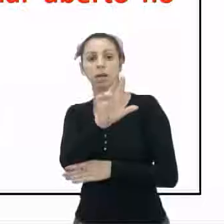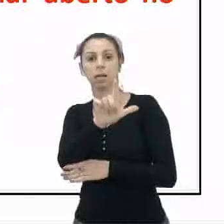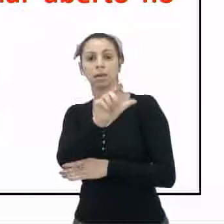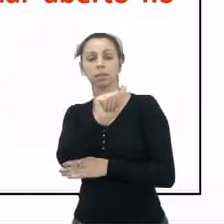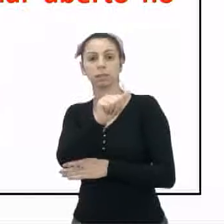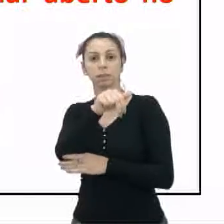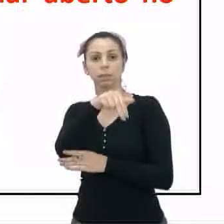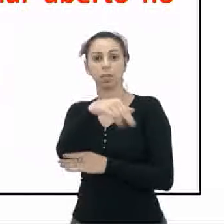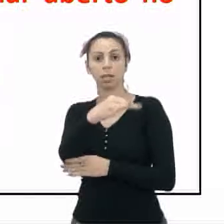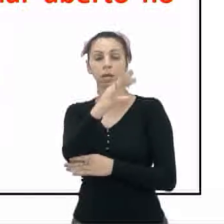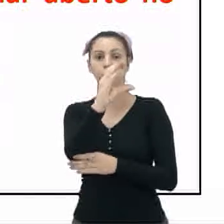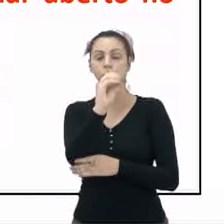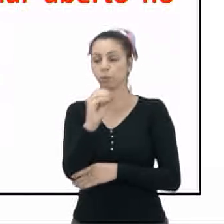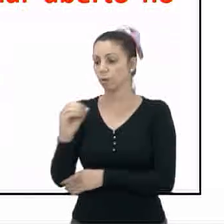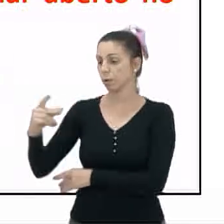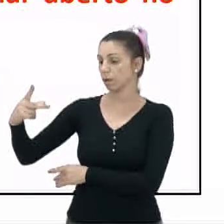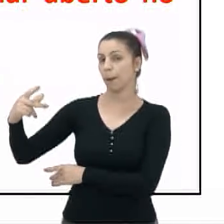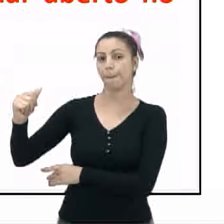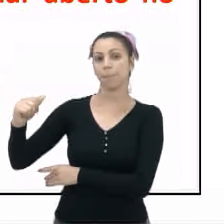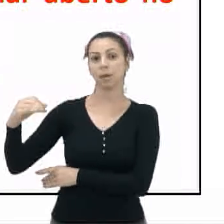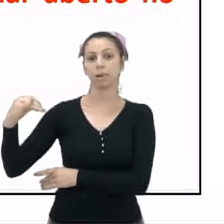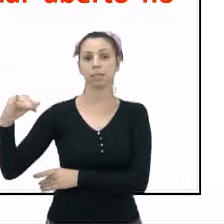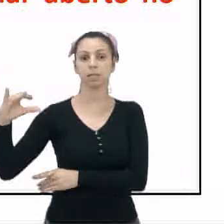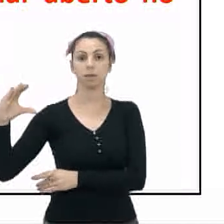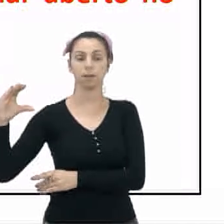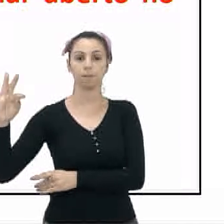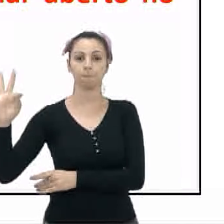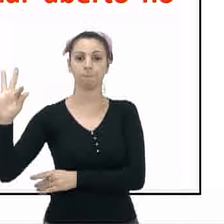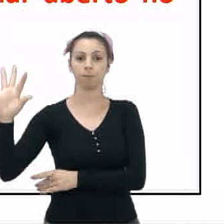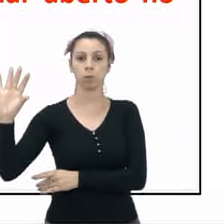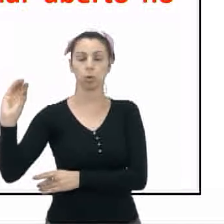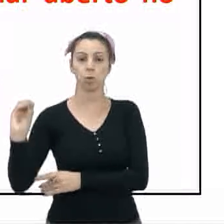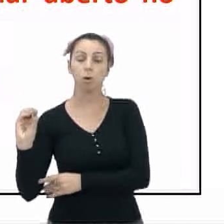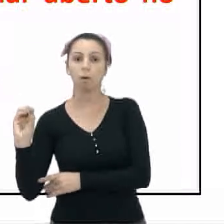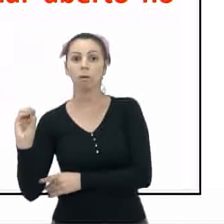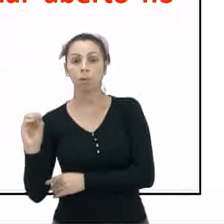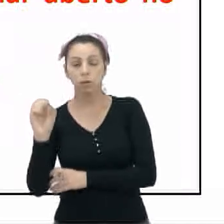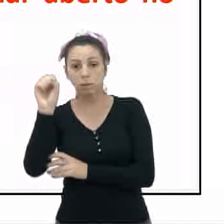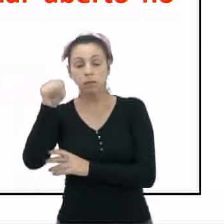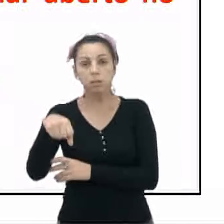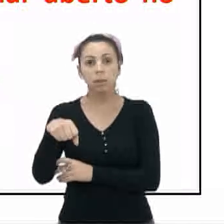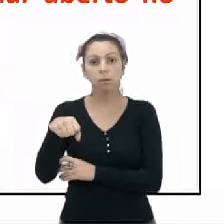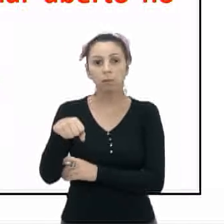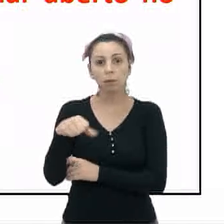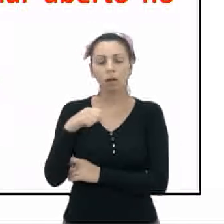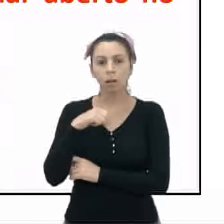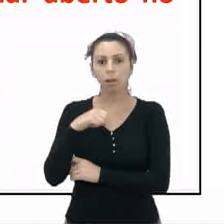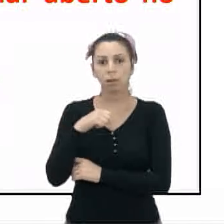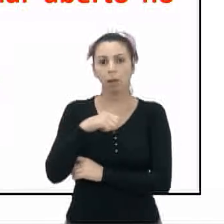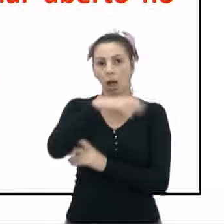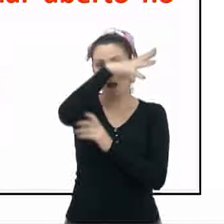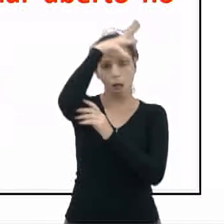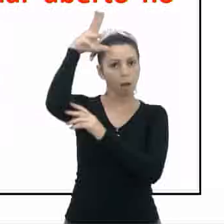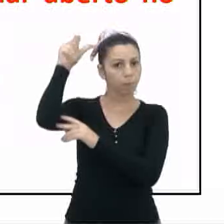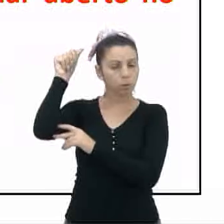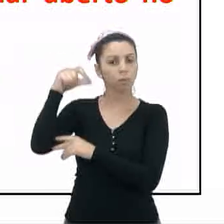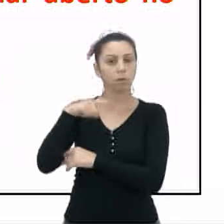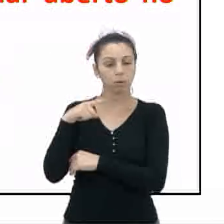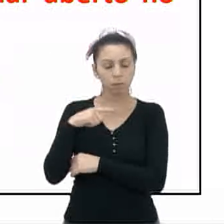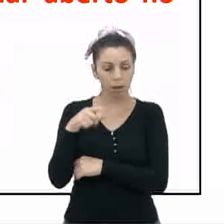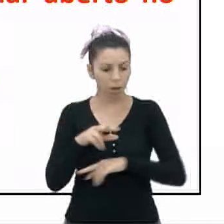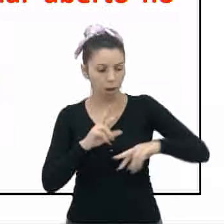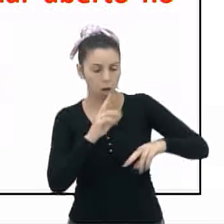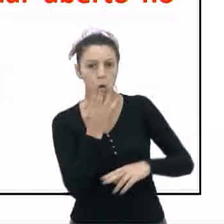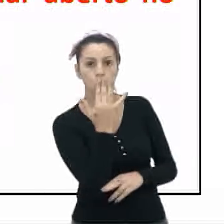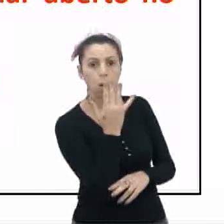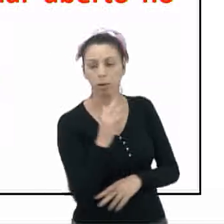minerais, sais, temperatura e densidade? Sim. Como a gente observa na Amazonas, lá entre o Rio Negro e Solimões, não tem aquela diferença de coloração? A mesma